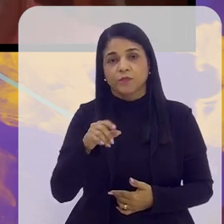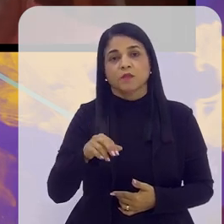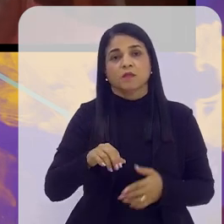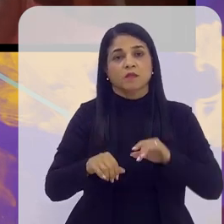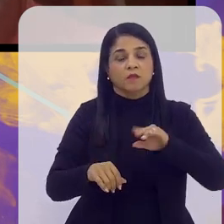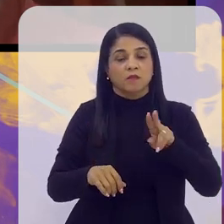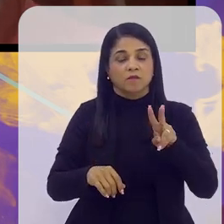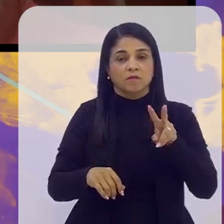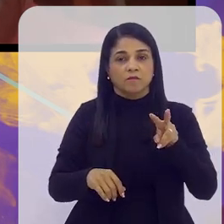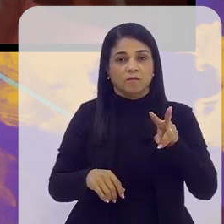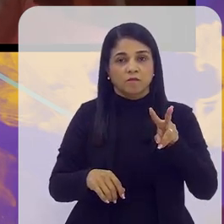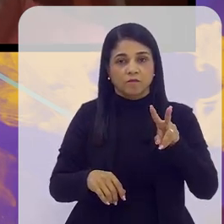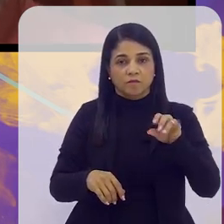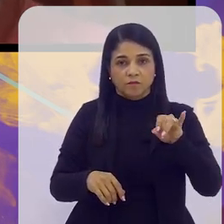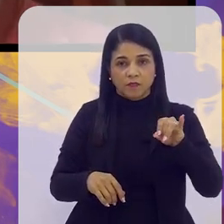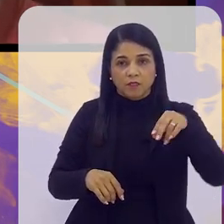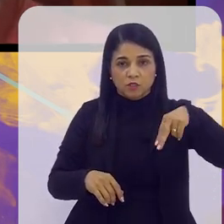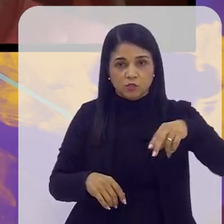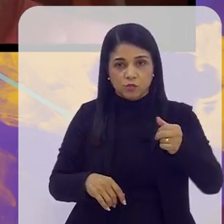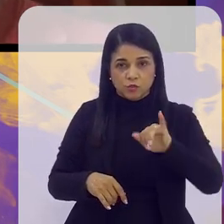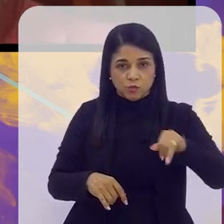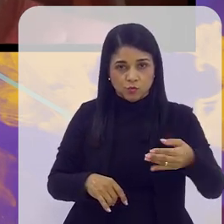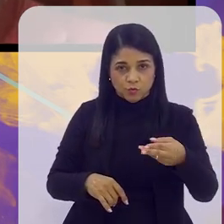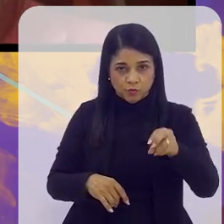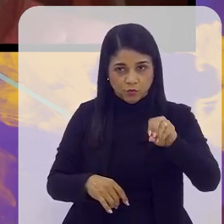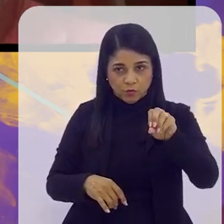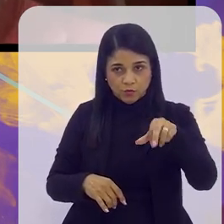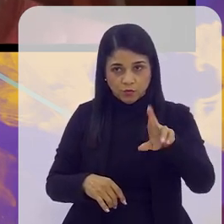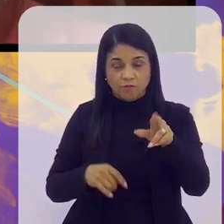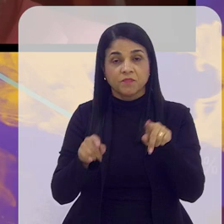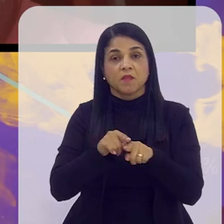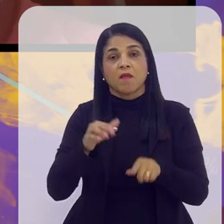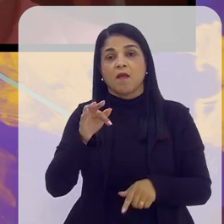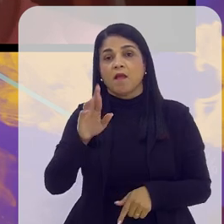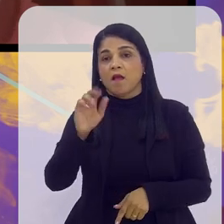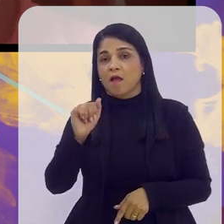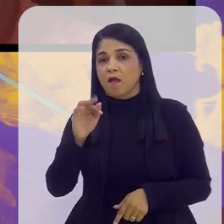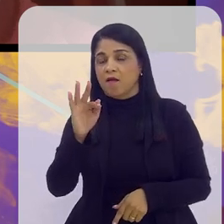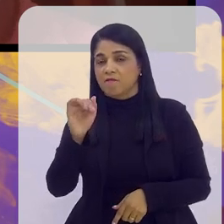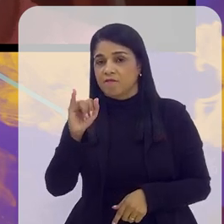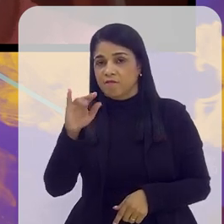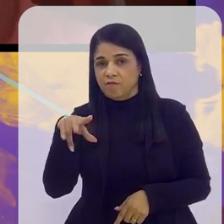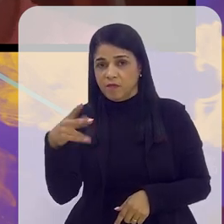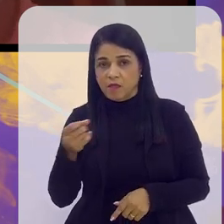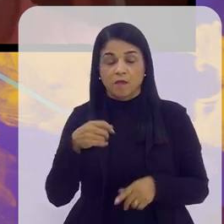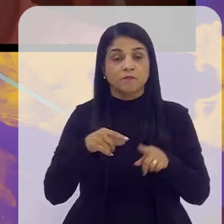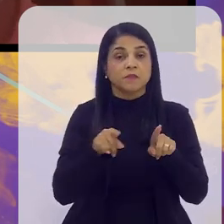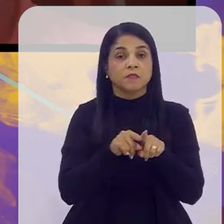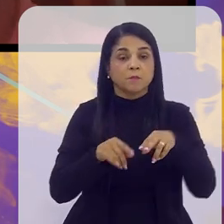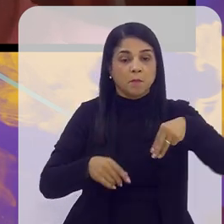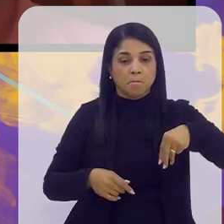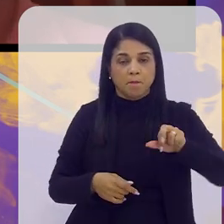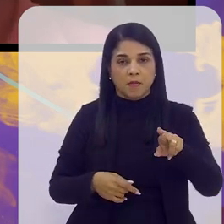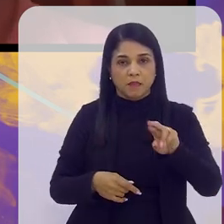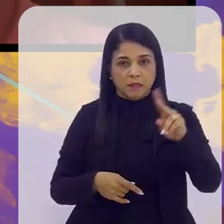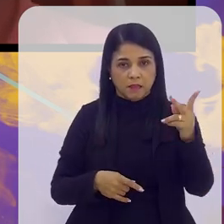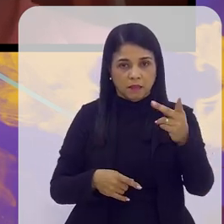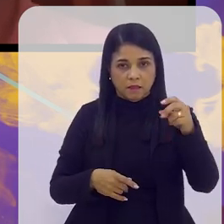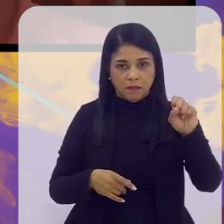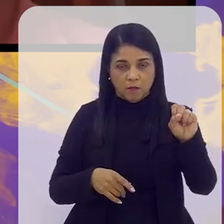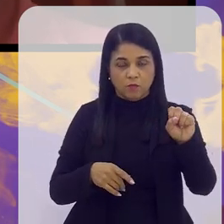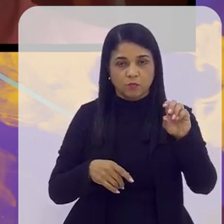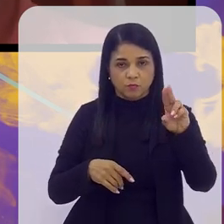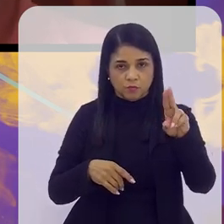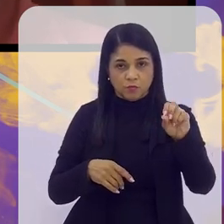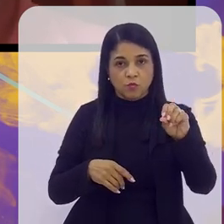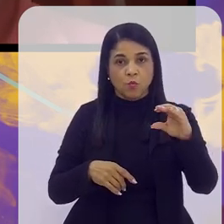Real Madrid. Gabriel Jesus, do Arsenal. Temos o Richarlison, do Tottenham. Rafinha, aí do Barcelona. E Matheus Cunha,